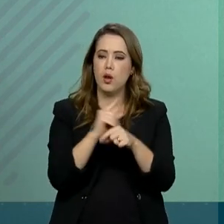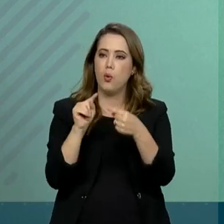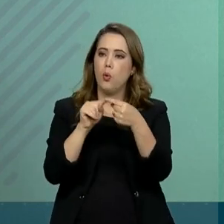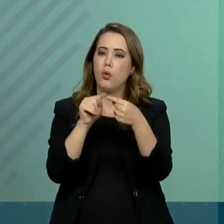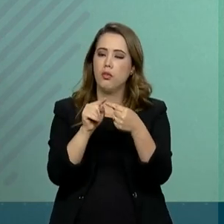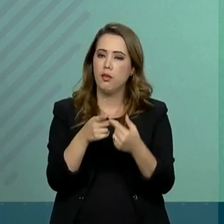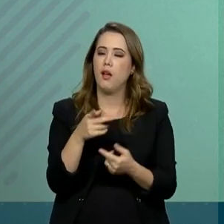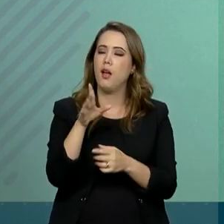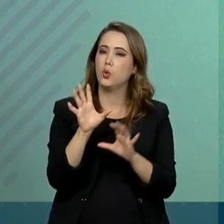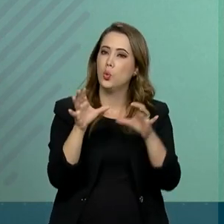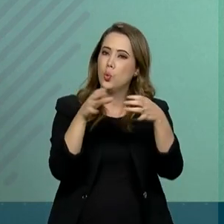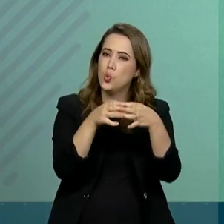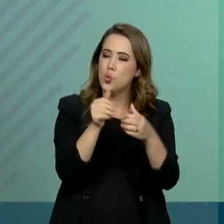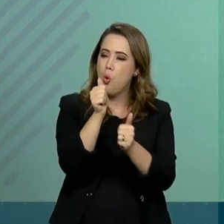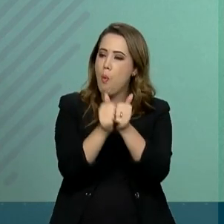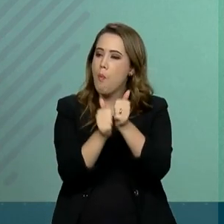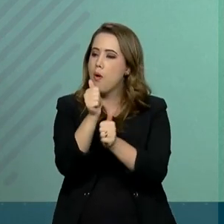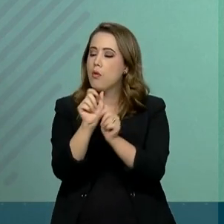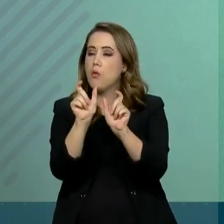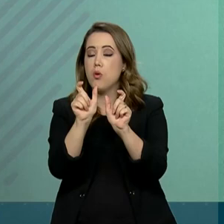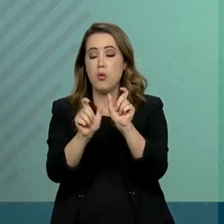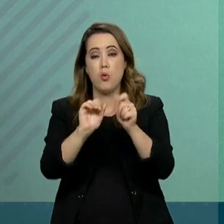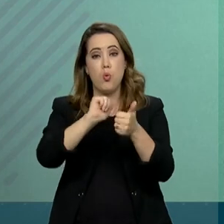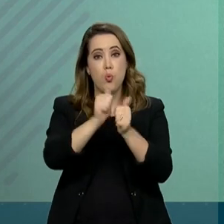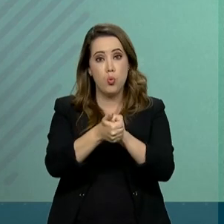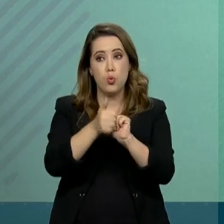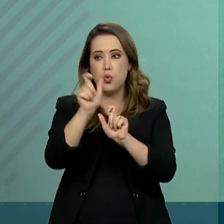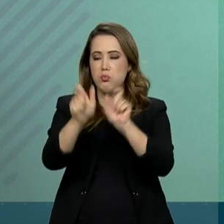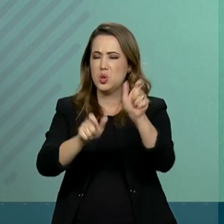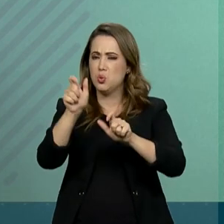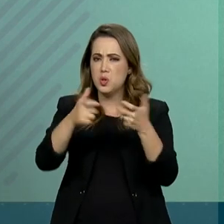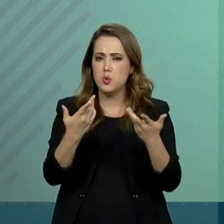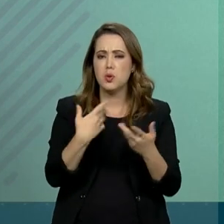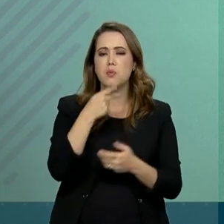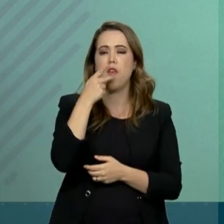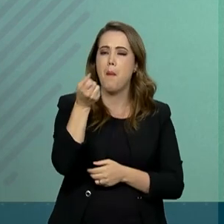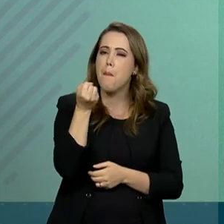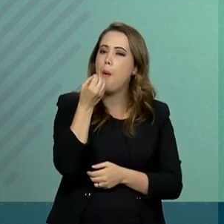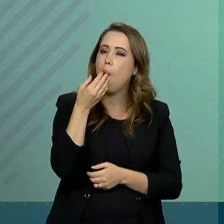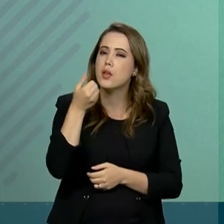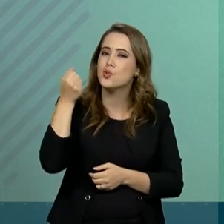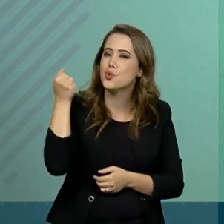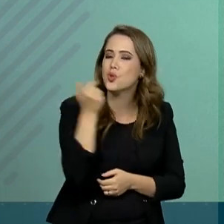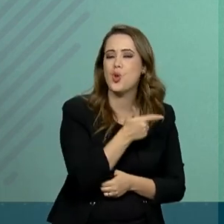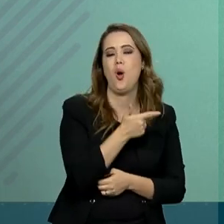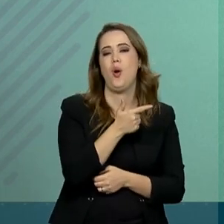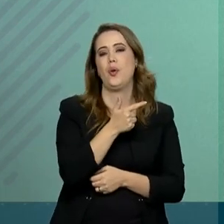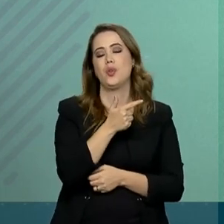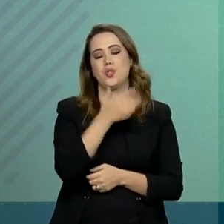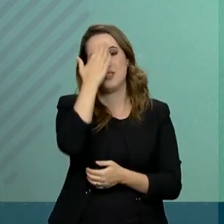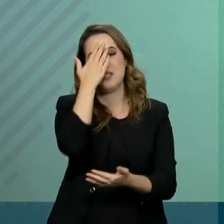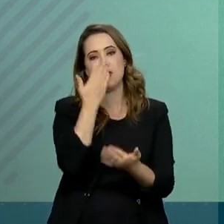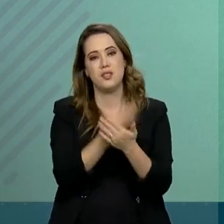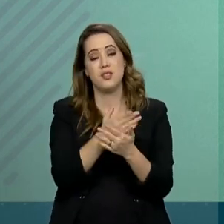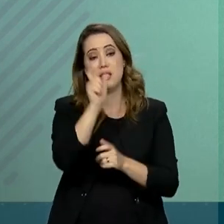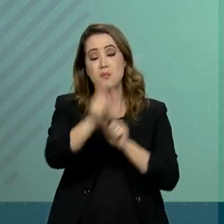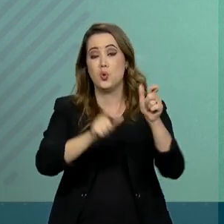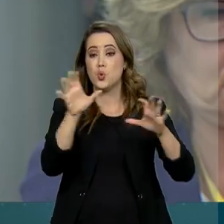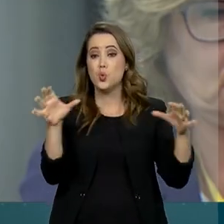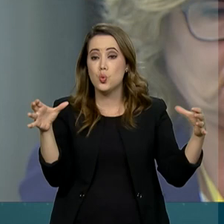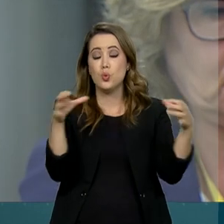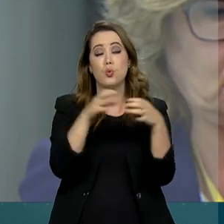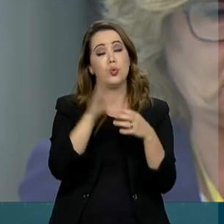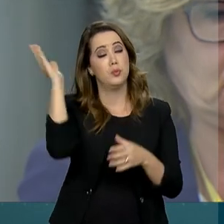desejar boa sorte na copa américa que está por vir confiante de que a seleção e aqueles jogadores que